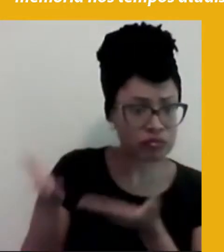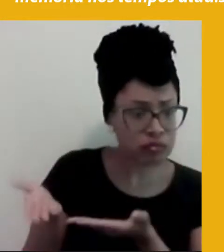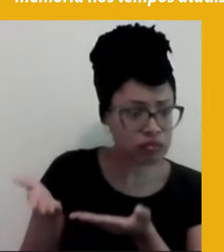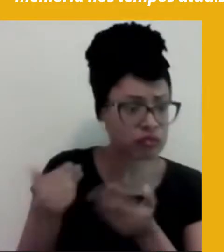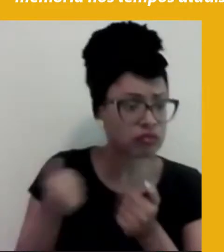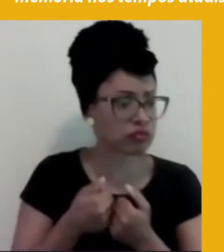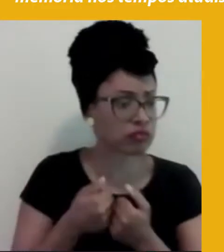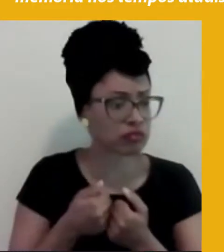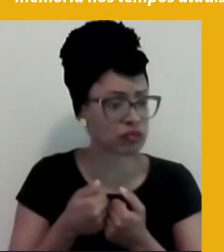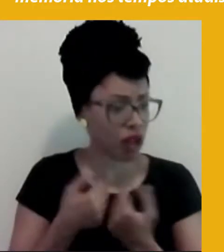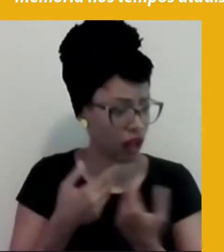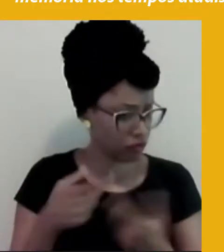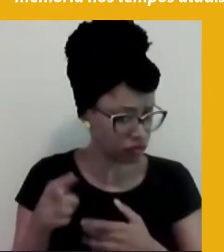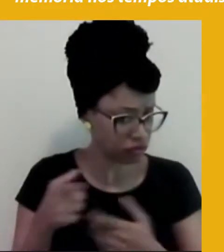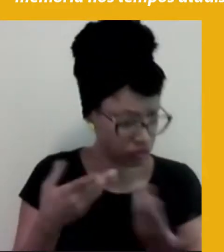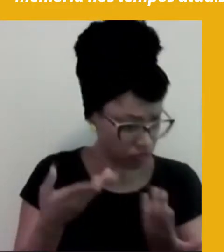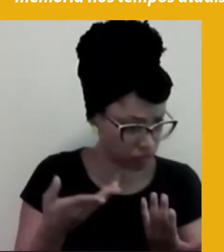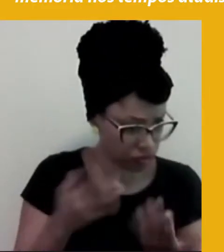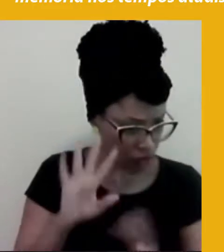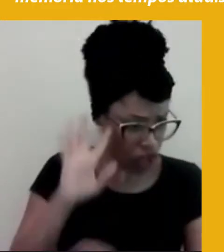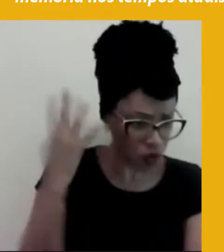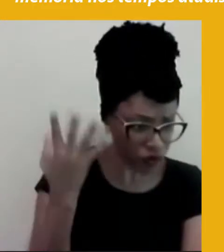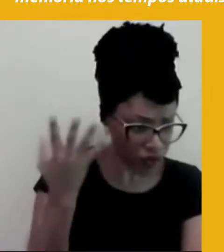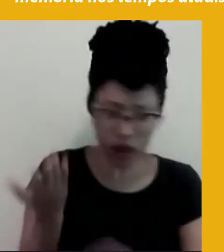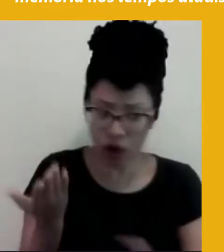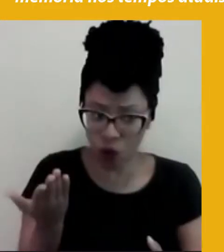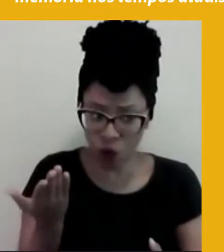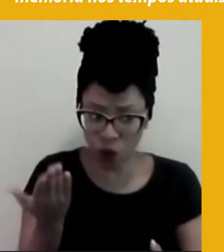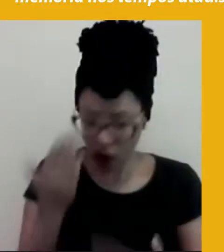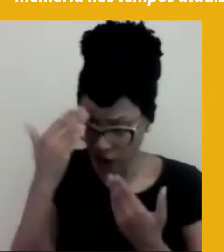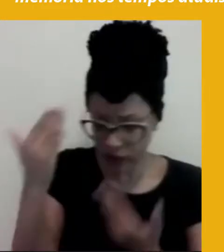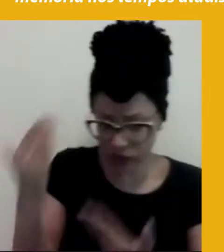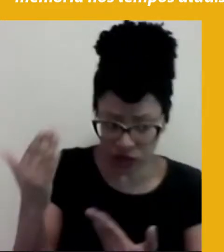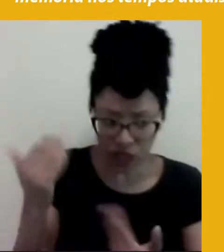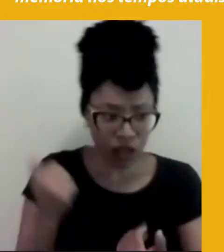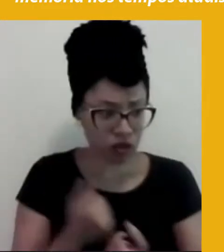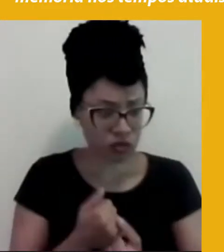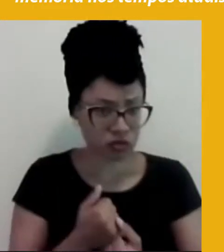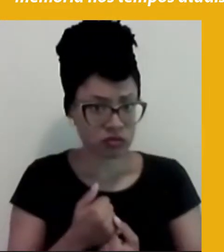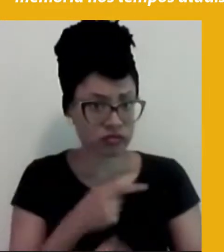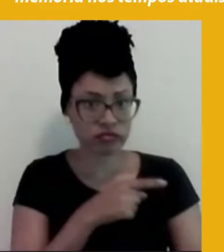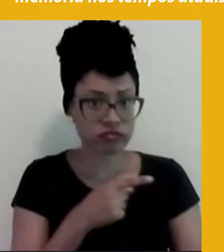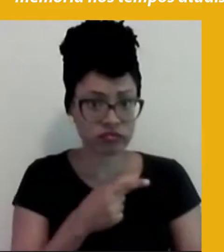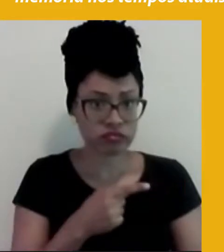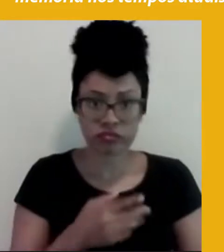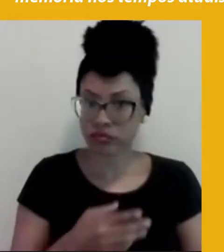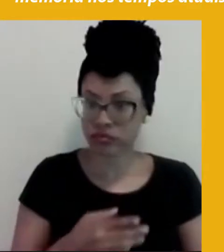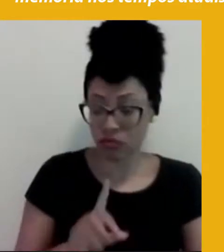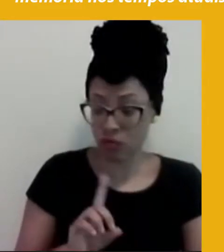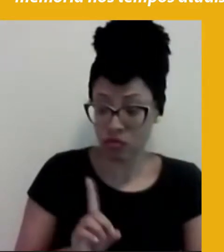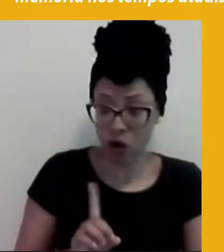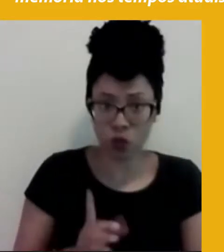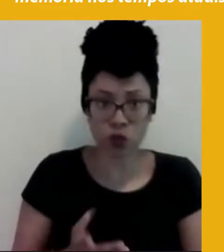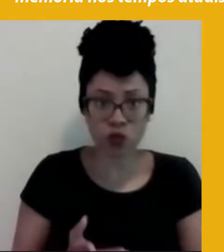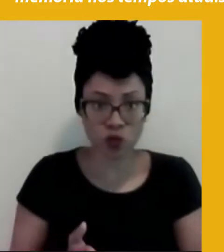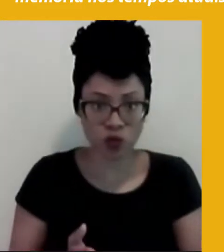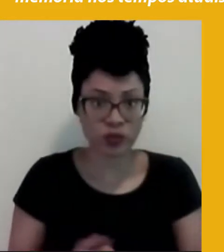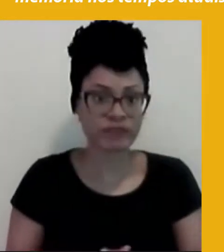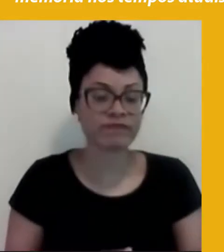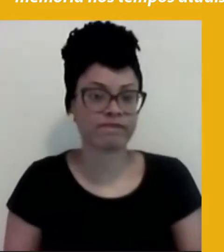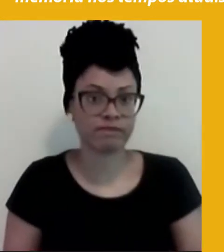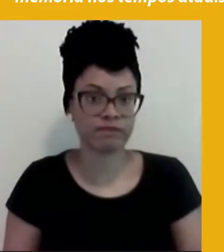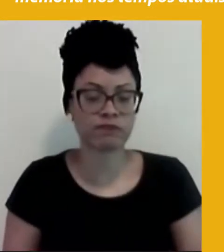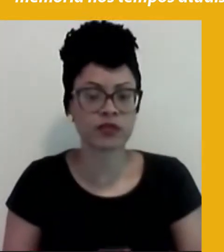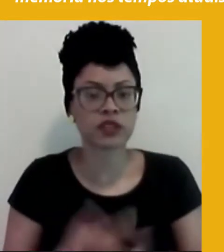Então, é pior do que há 100 anos atrás. Há 100 anos atrás, né, o equivalente, como você